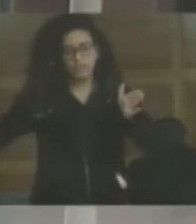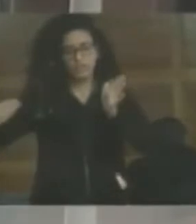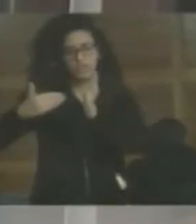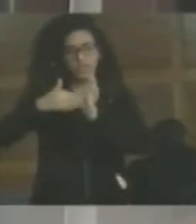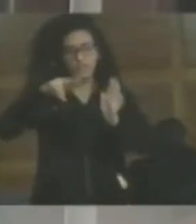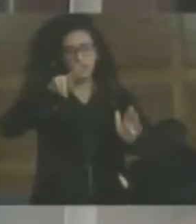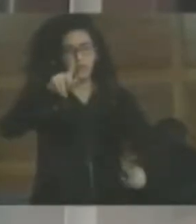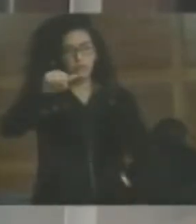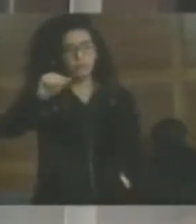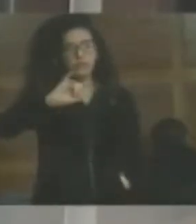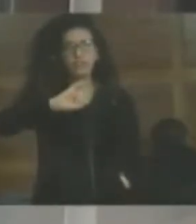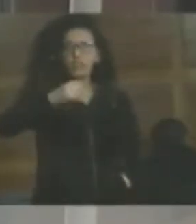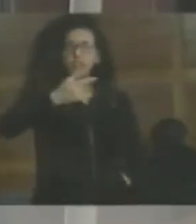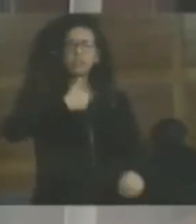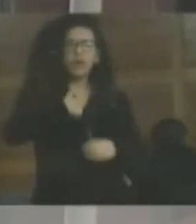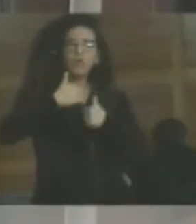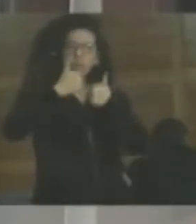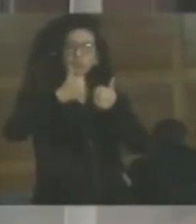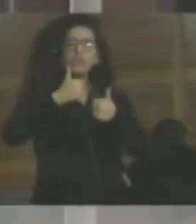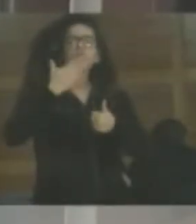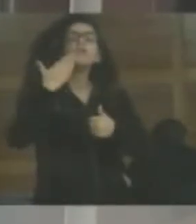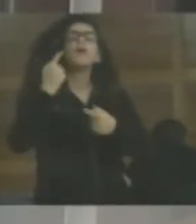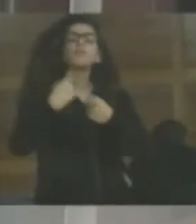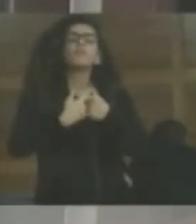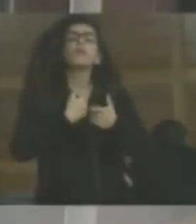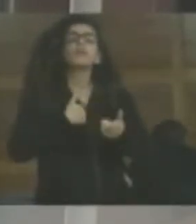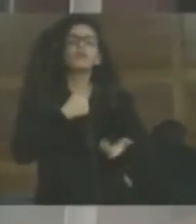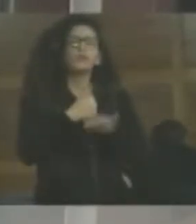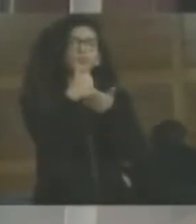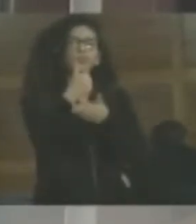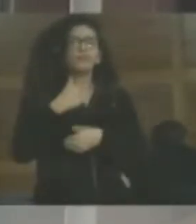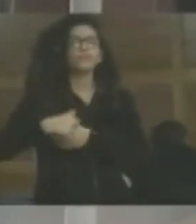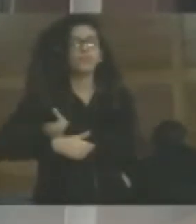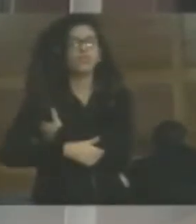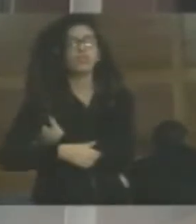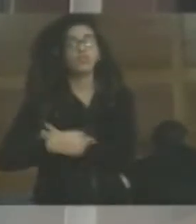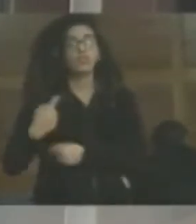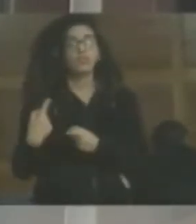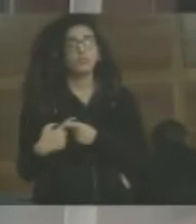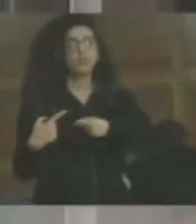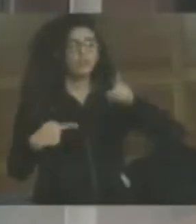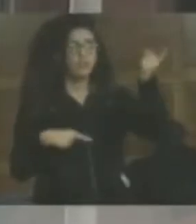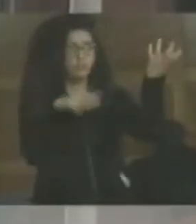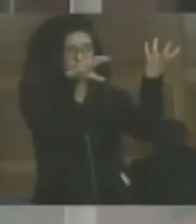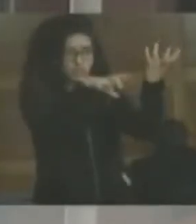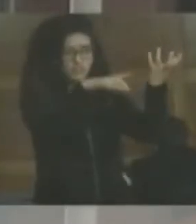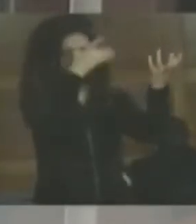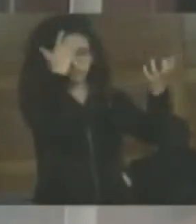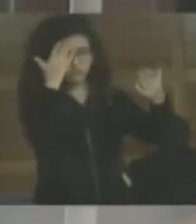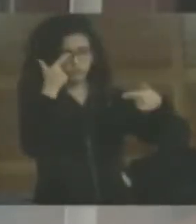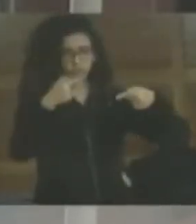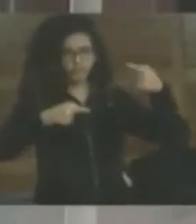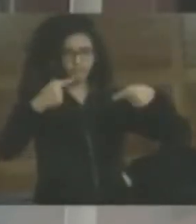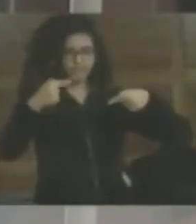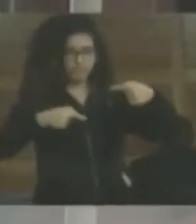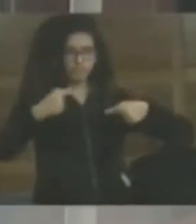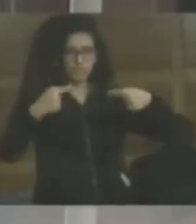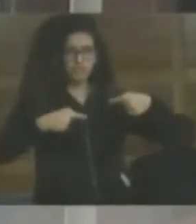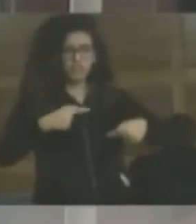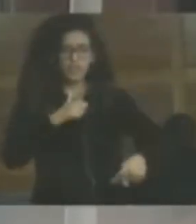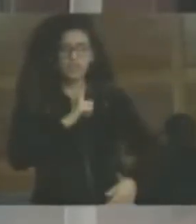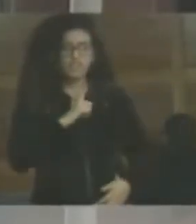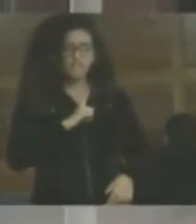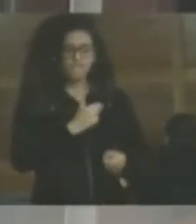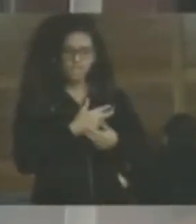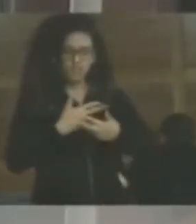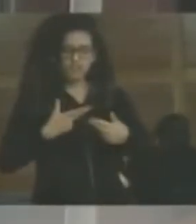na Japuíba. Eu sou a favor disso. Sabe por que eu sou a favor disso? Porque lá em Brasília, os políticos se beneficiam. E por